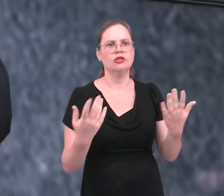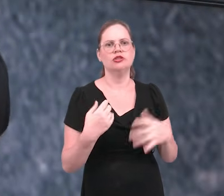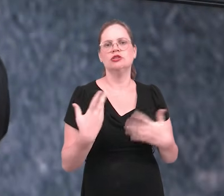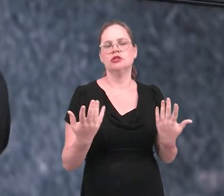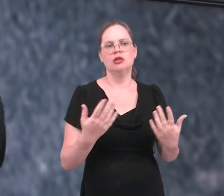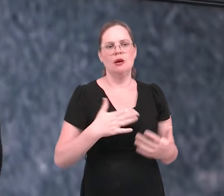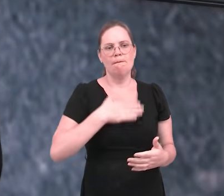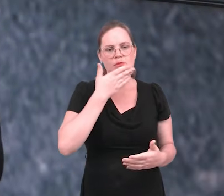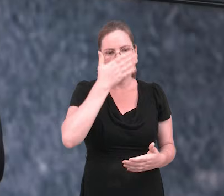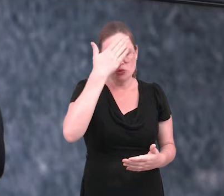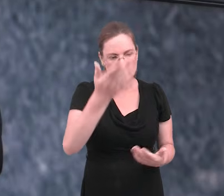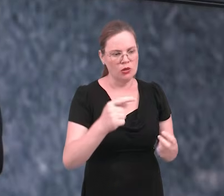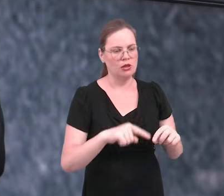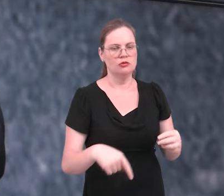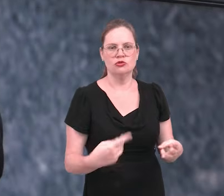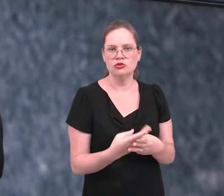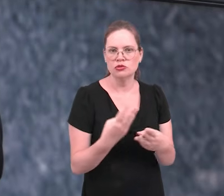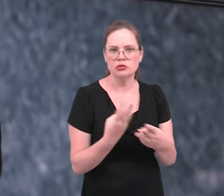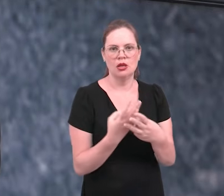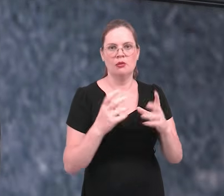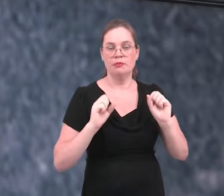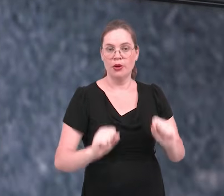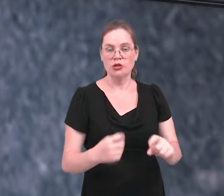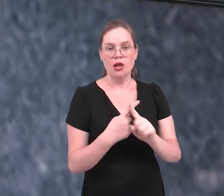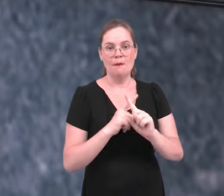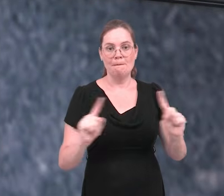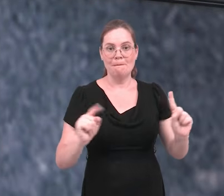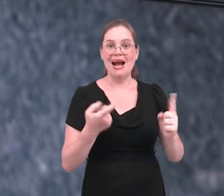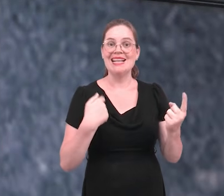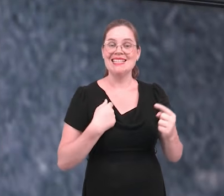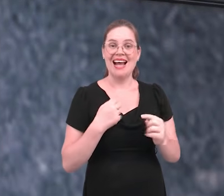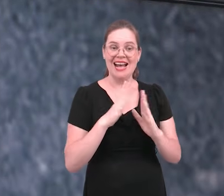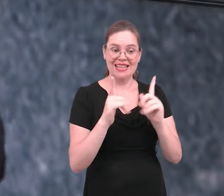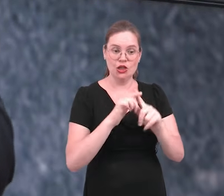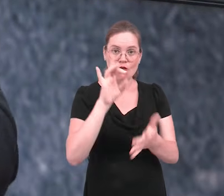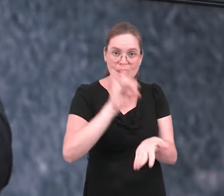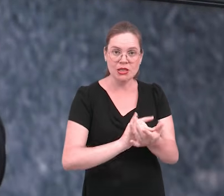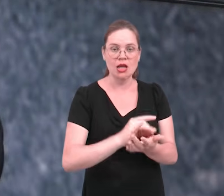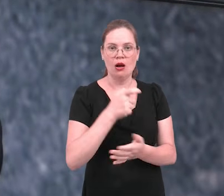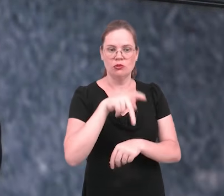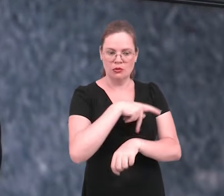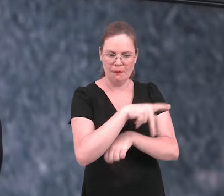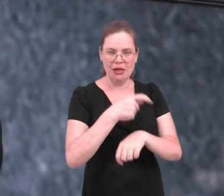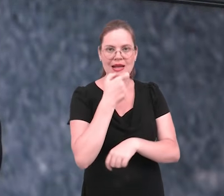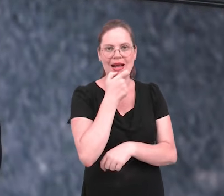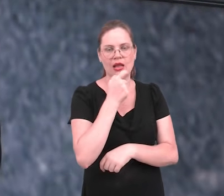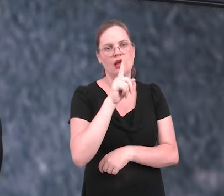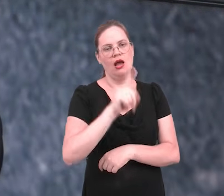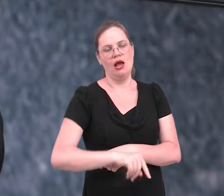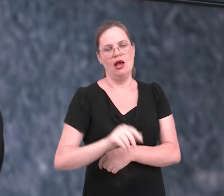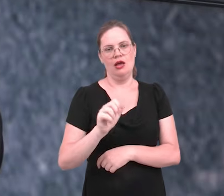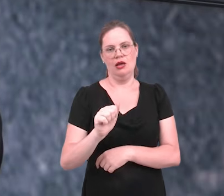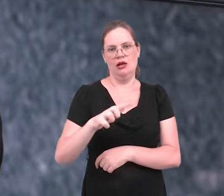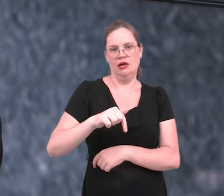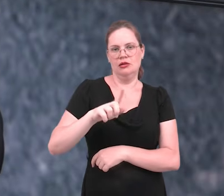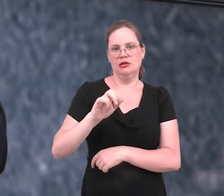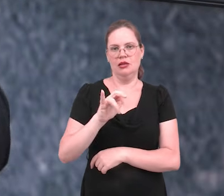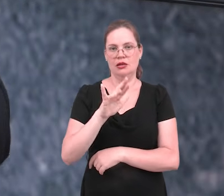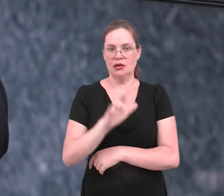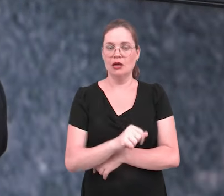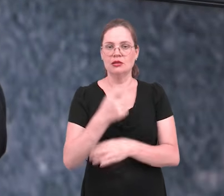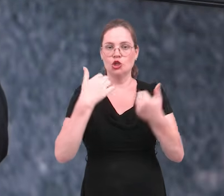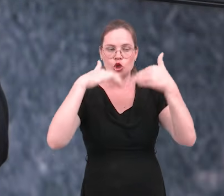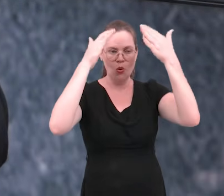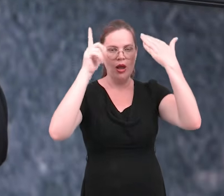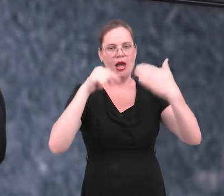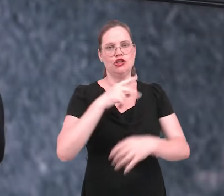hindus, muçulmanos, judeus, isso não é uma questão. Mas a igreja oficial da Inglaterra até hoje é a Igreja Anglicana, da qual o rei é o chefe. Então naquela